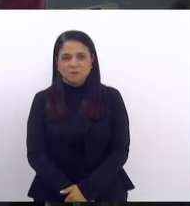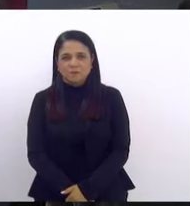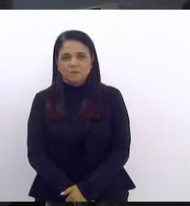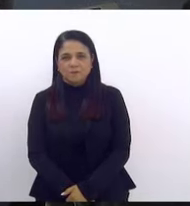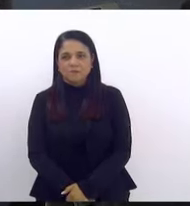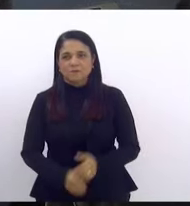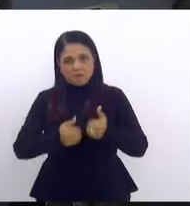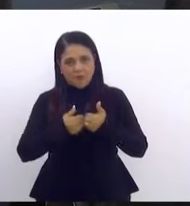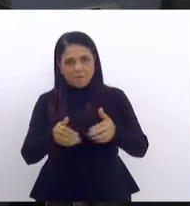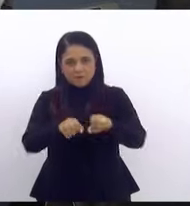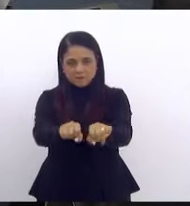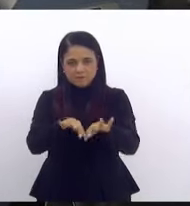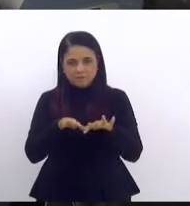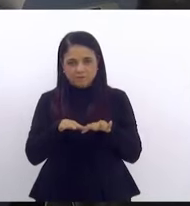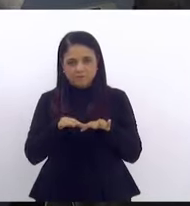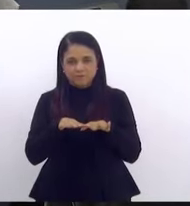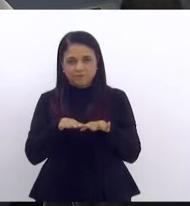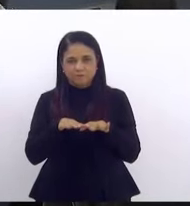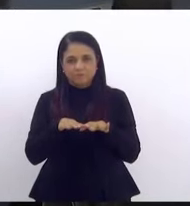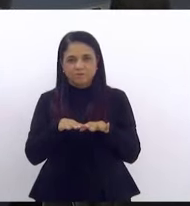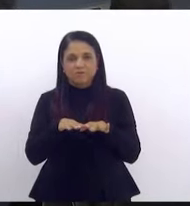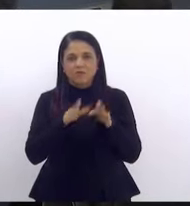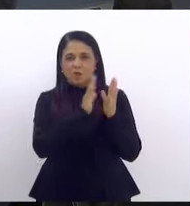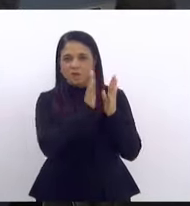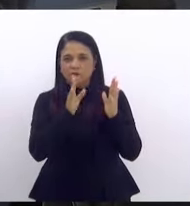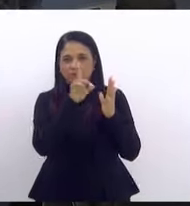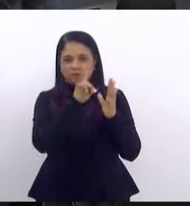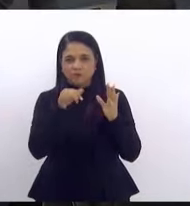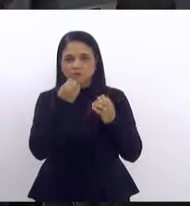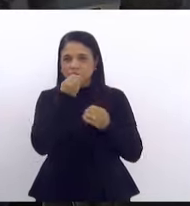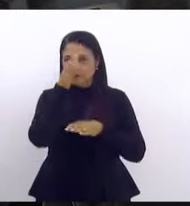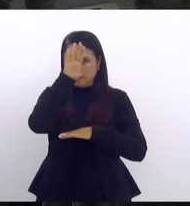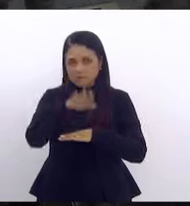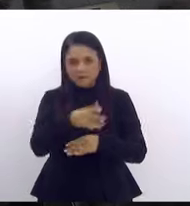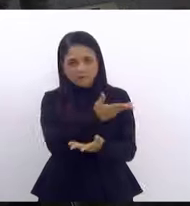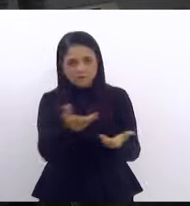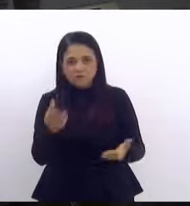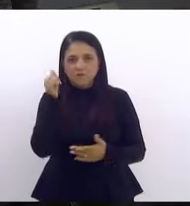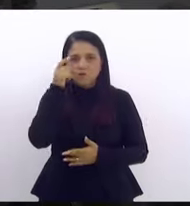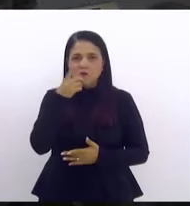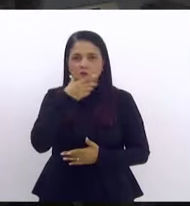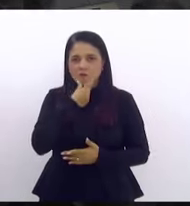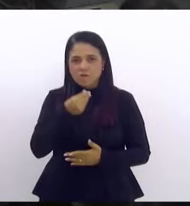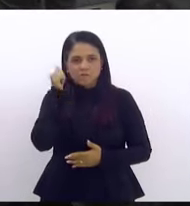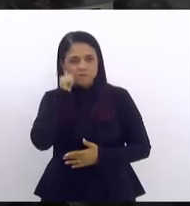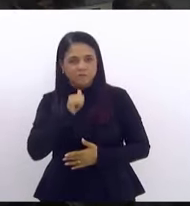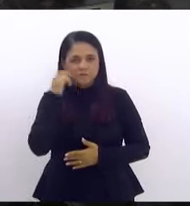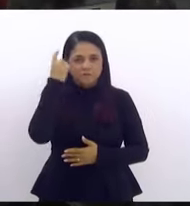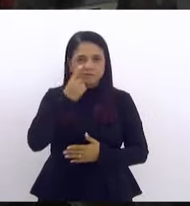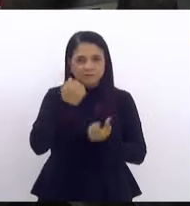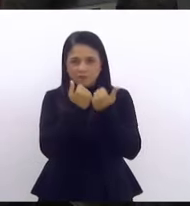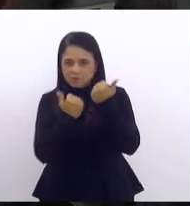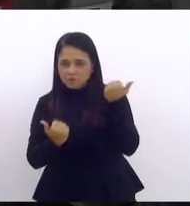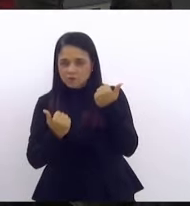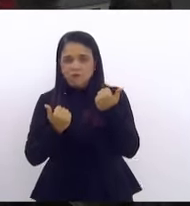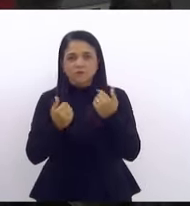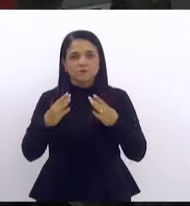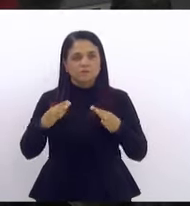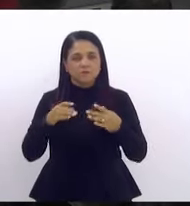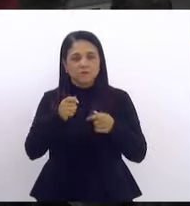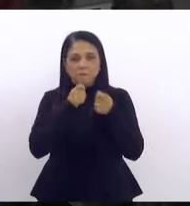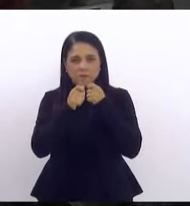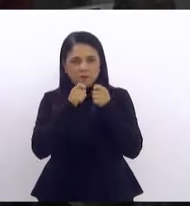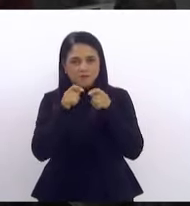Está reaberta a sessão. Passa-se a ordem do dia. Boa tarde, senhores e senhoras deputados, assessores, público presente,